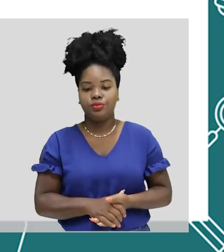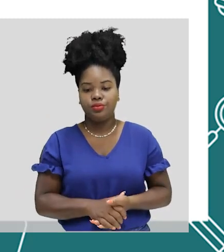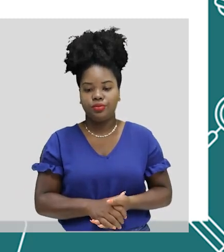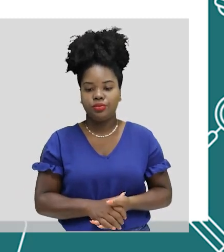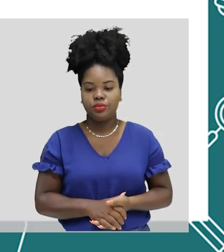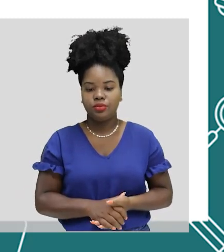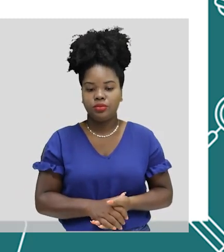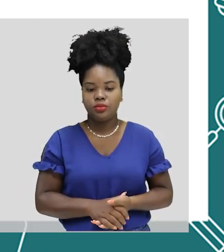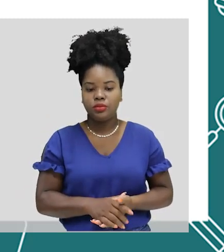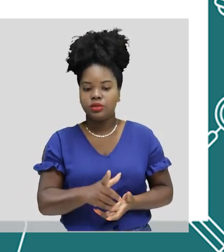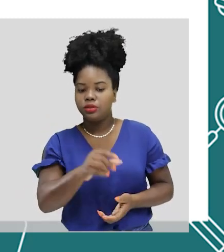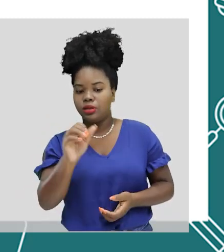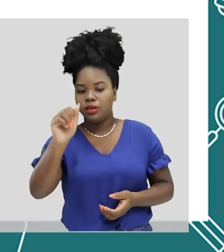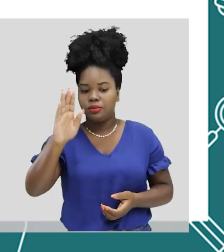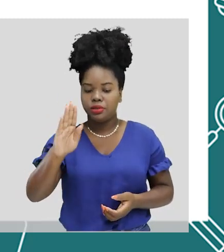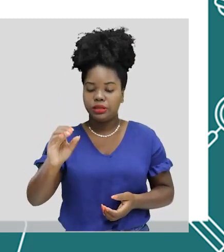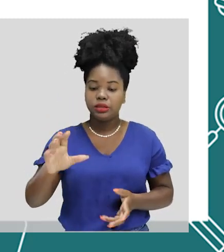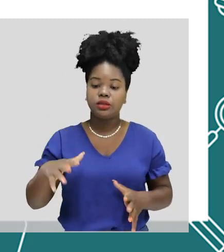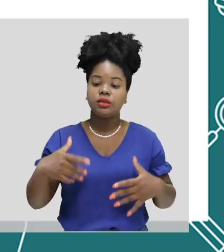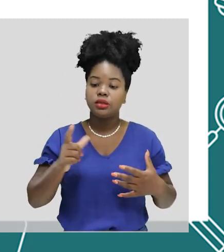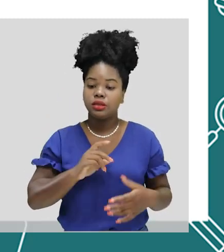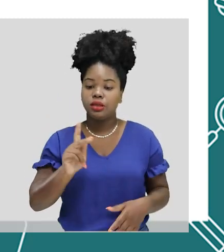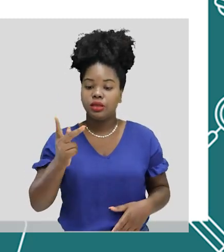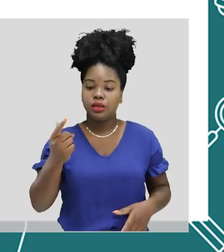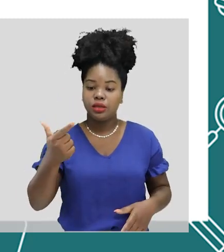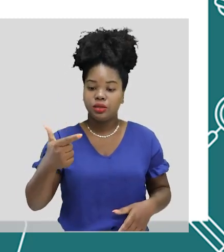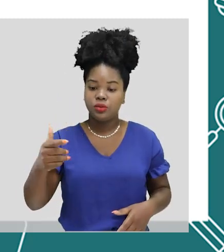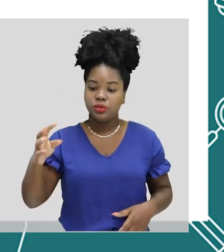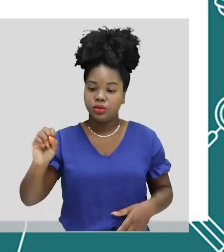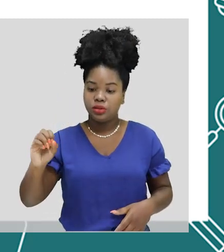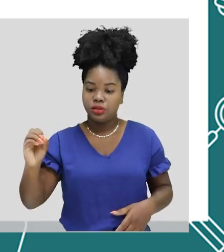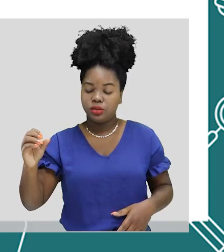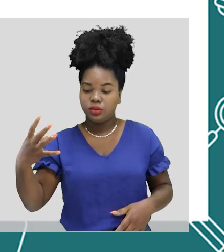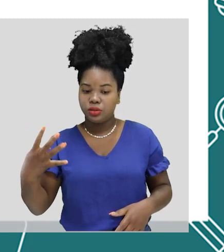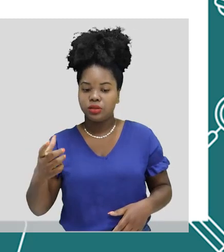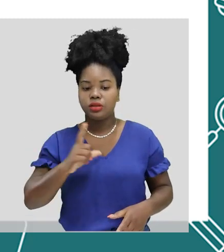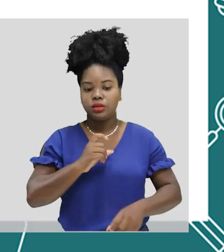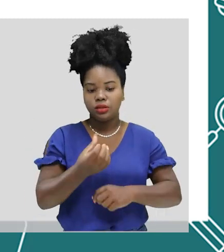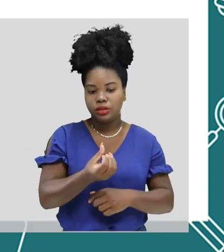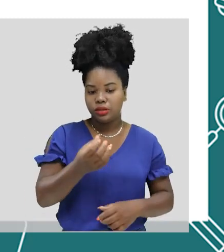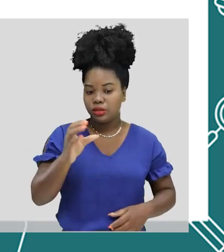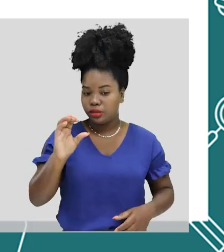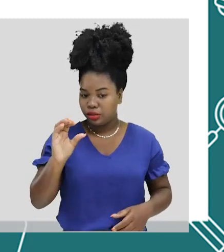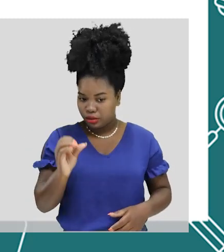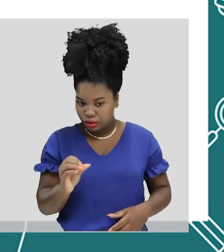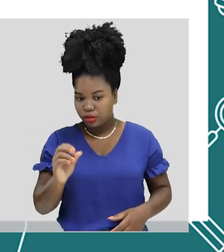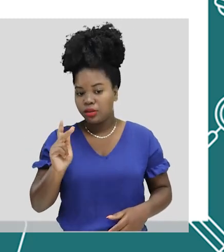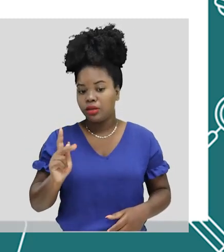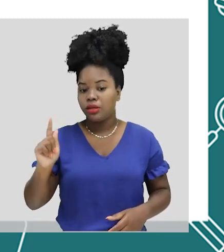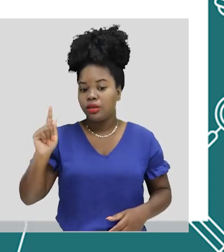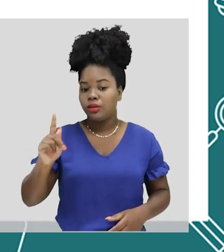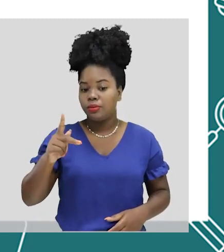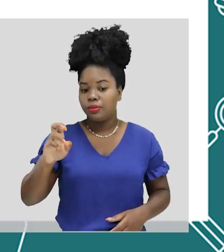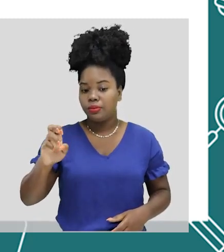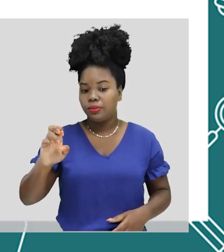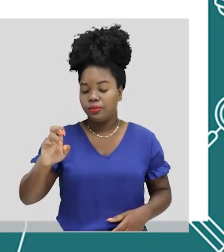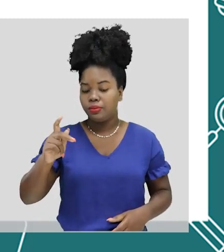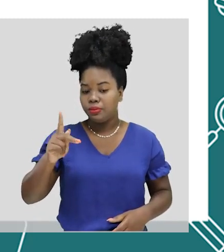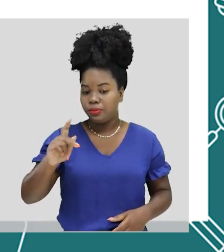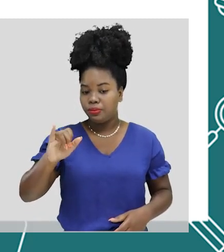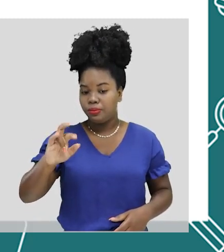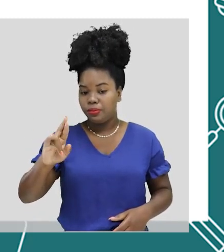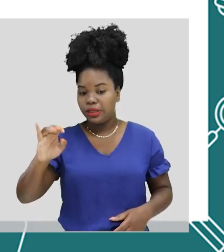ácido sulfúrico obtida a partir de 60 kg de pirita, com 100% de pureza, por